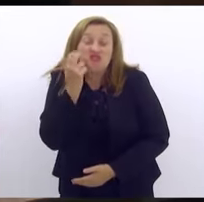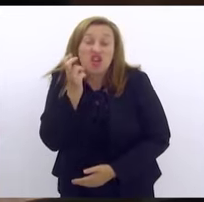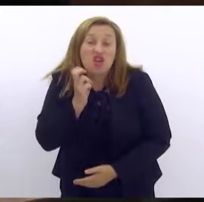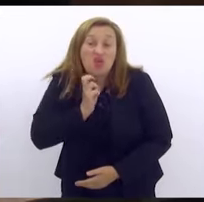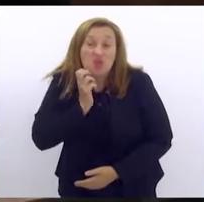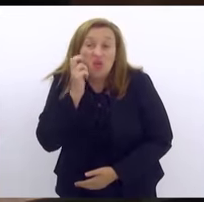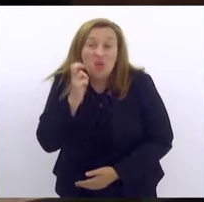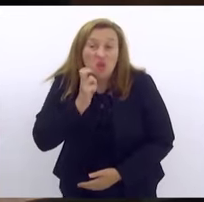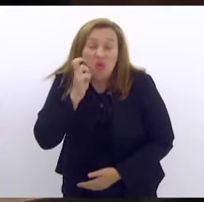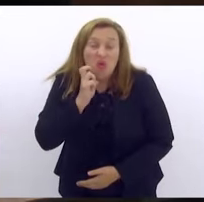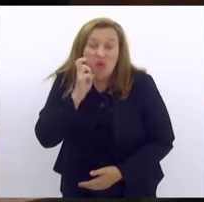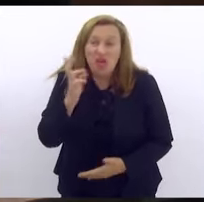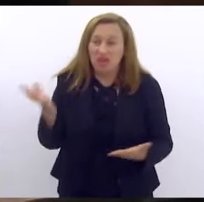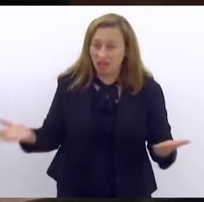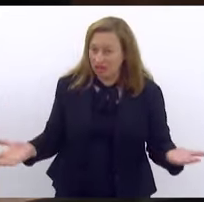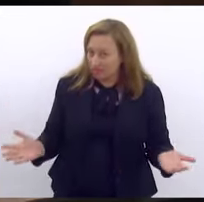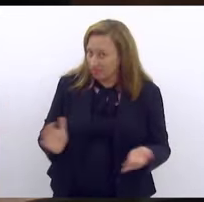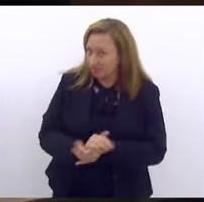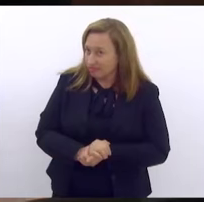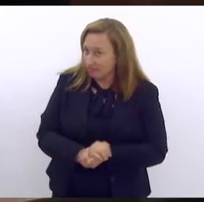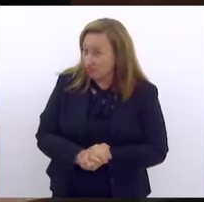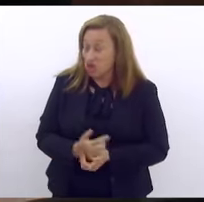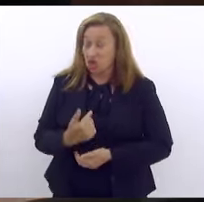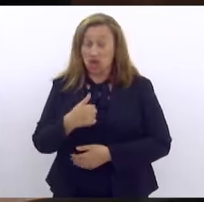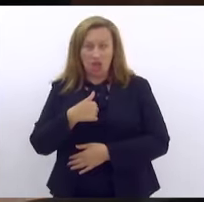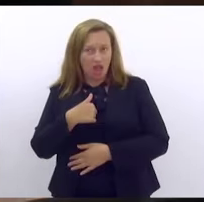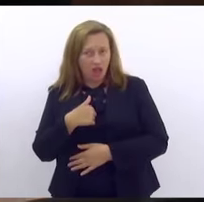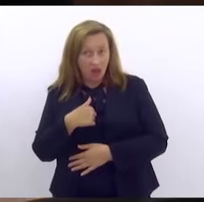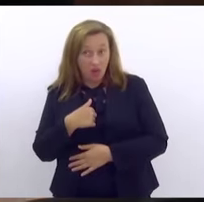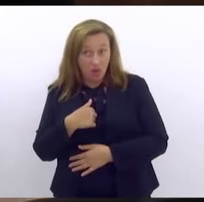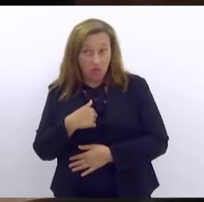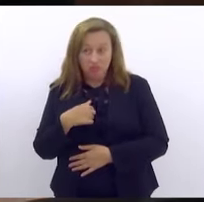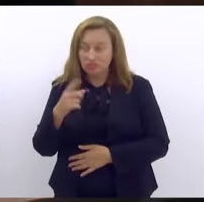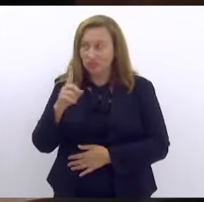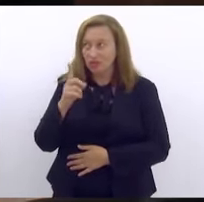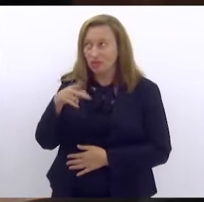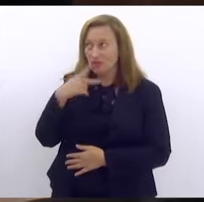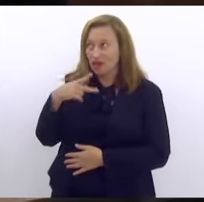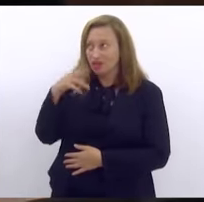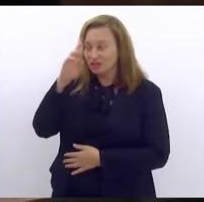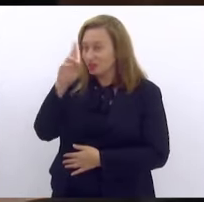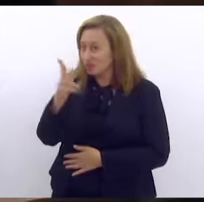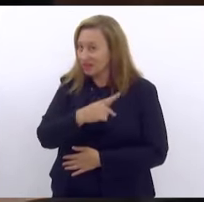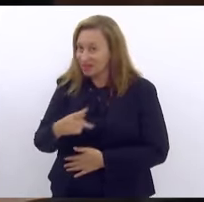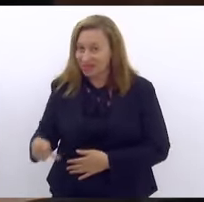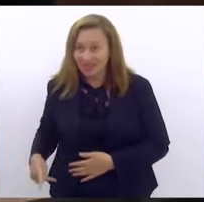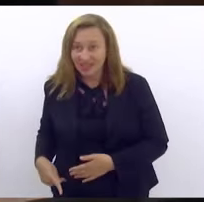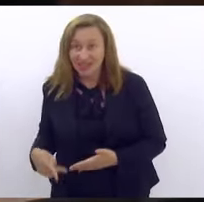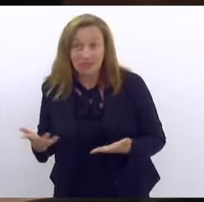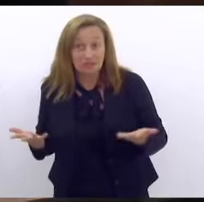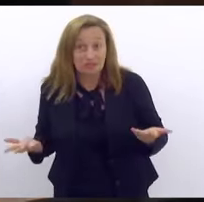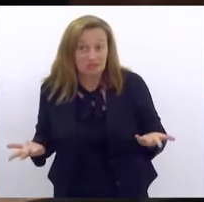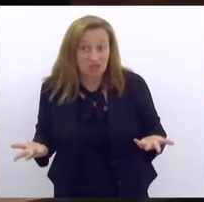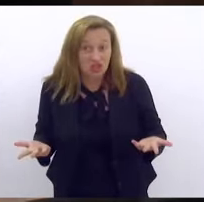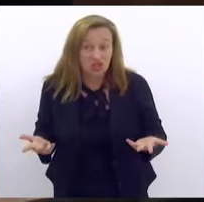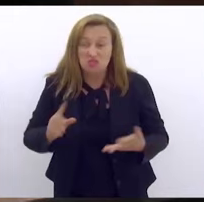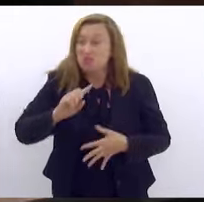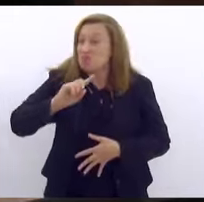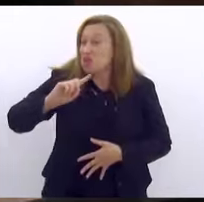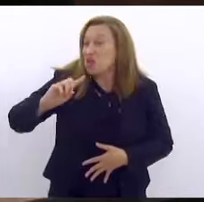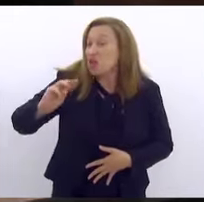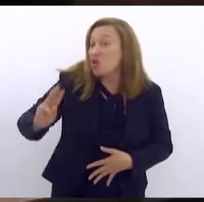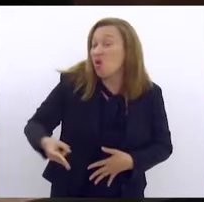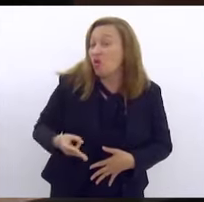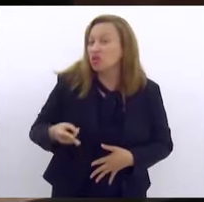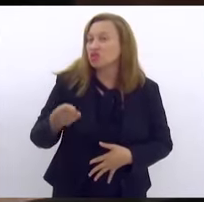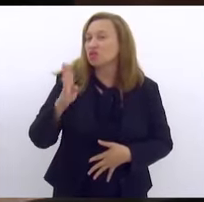verdadeira farra. E eu nem estou falando, senhor presidente, dos milhões, para não dizer